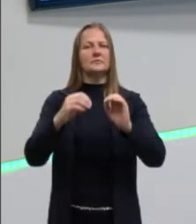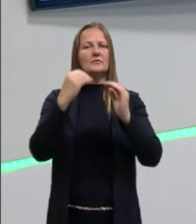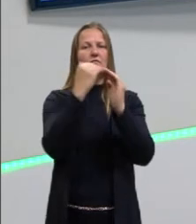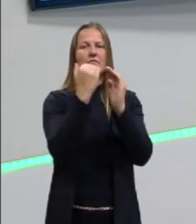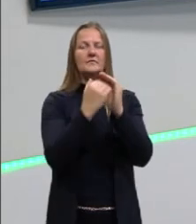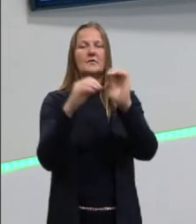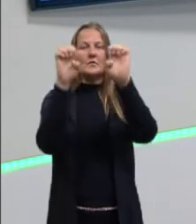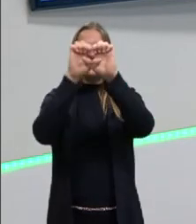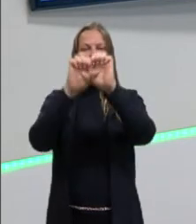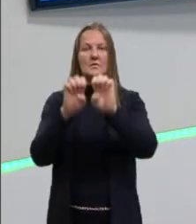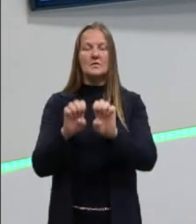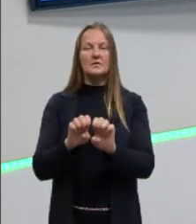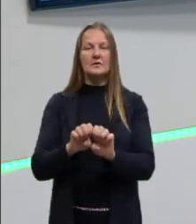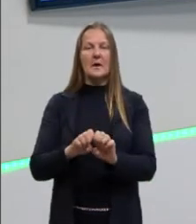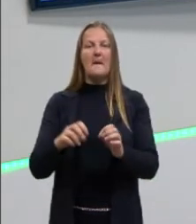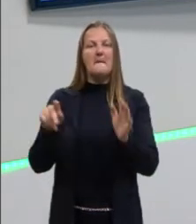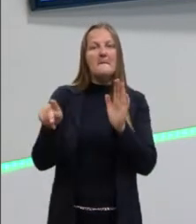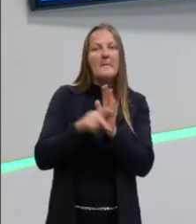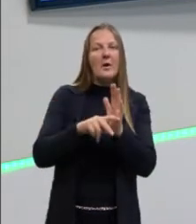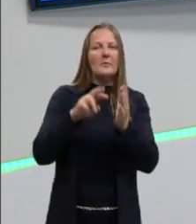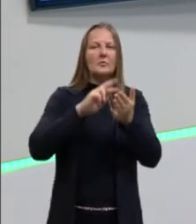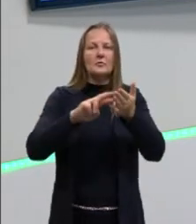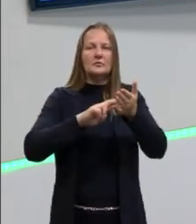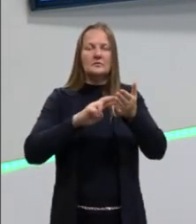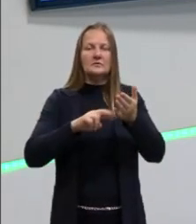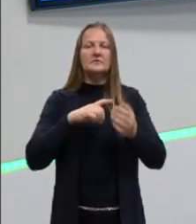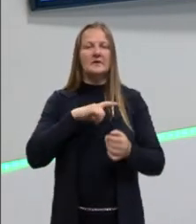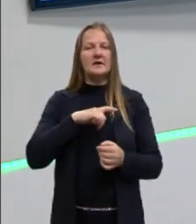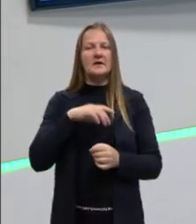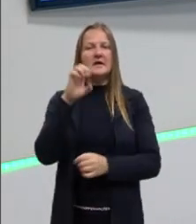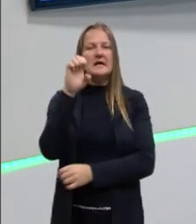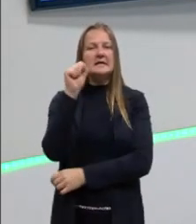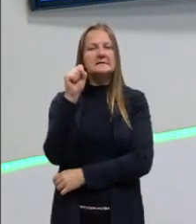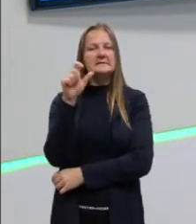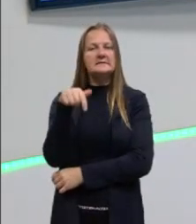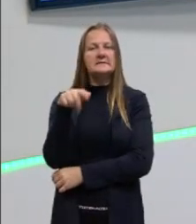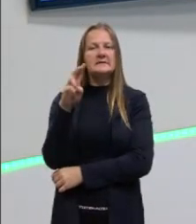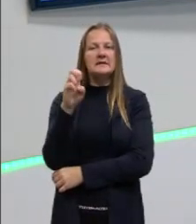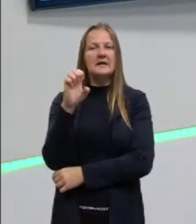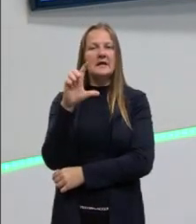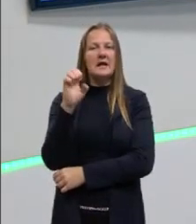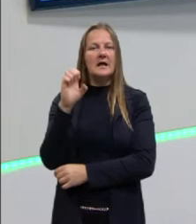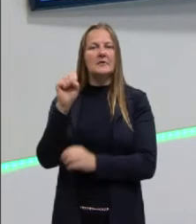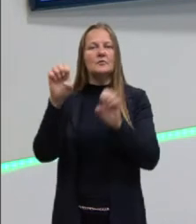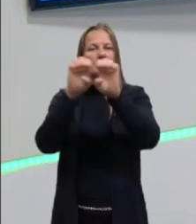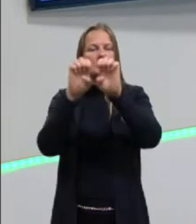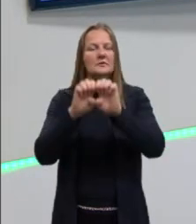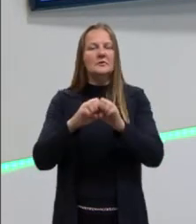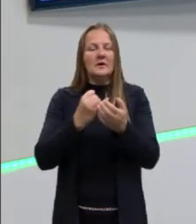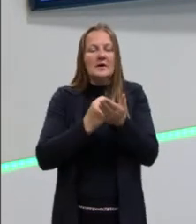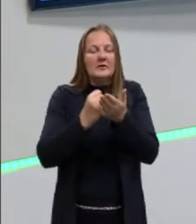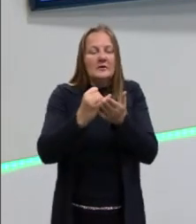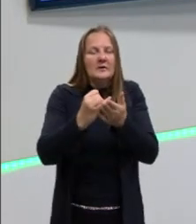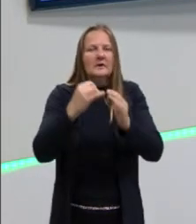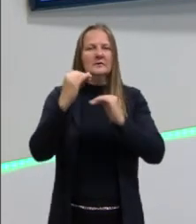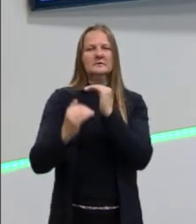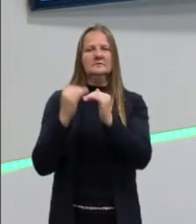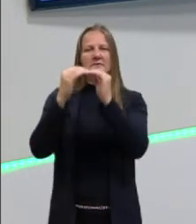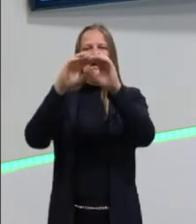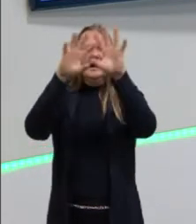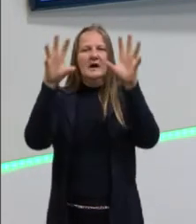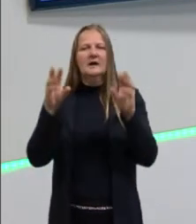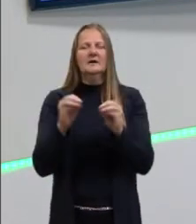esqueleto de redação que nós também temos uma aula só sobre isso que é a introdução desenvolvimento e a